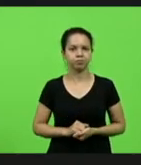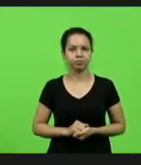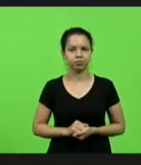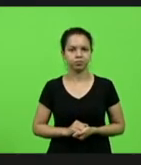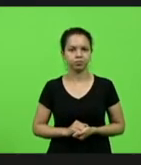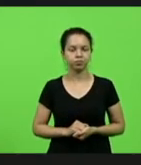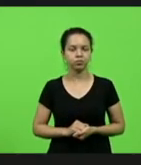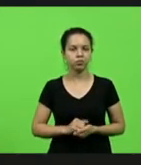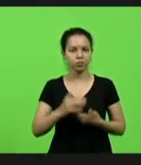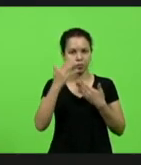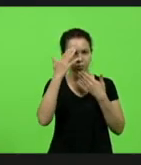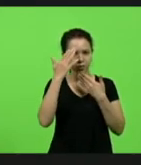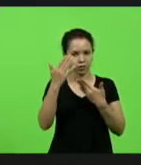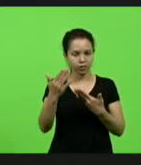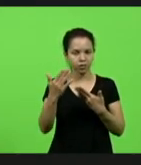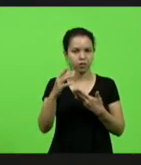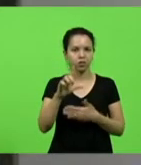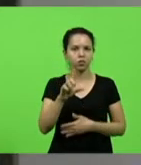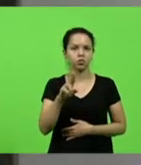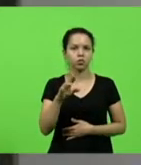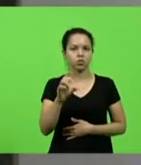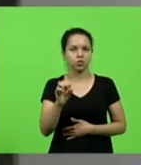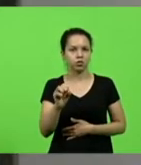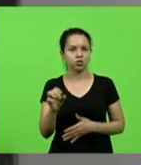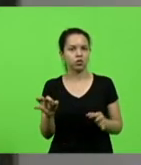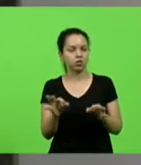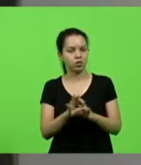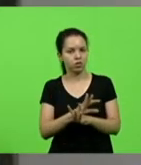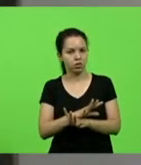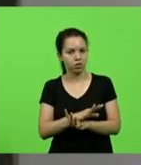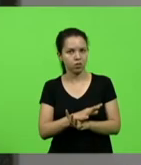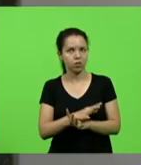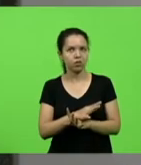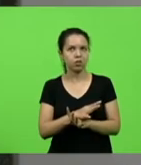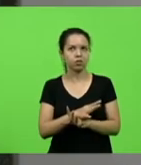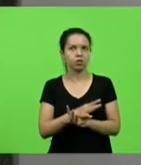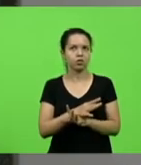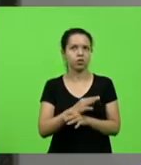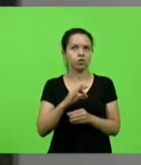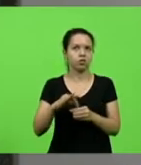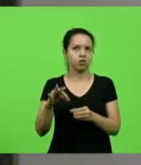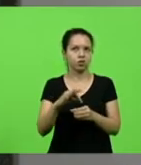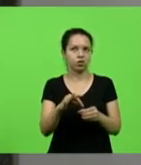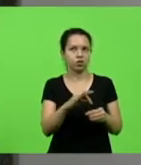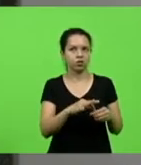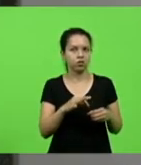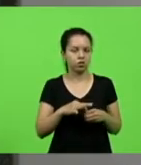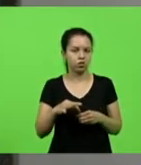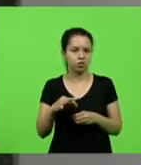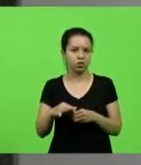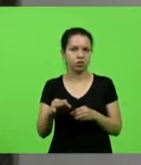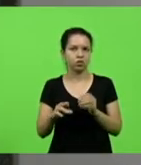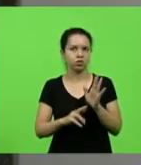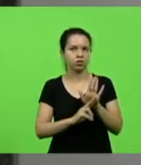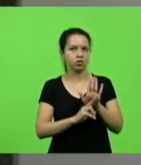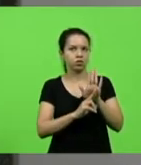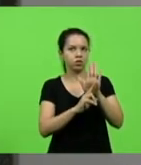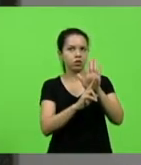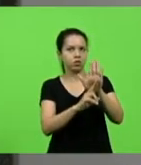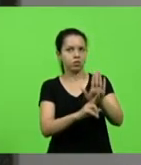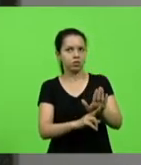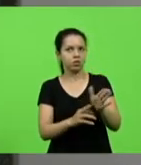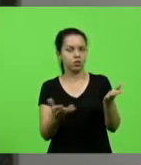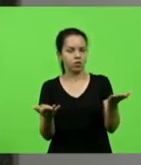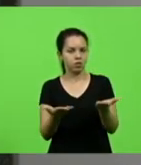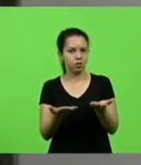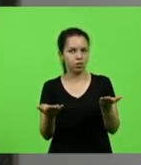Obrigada, Luiz Carlos Vieira. Fechando, então, a fala das entidades, das representações. Agora eu passo